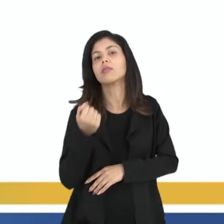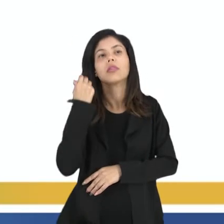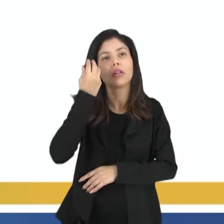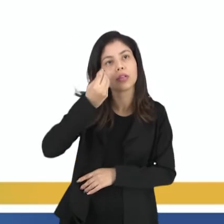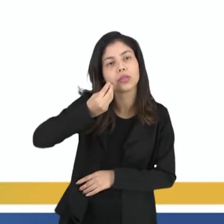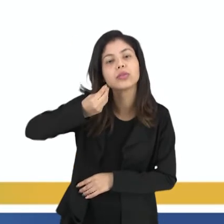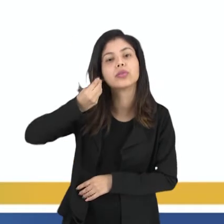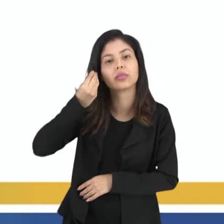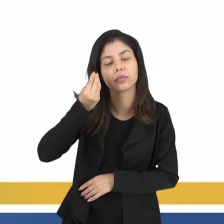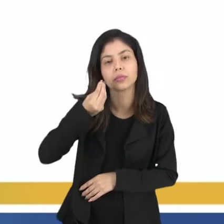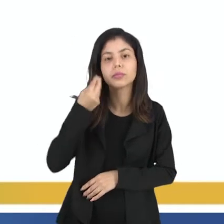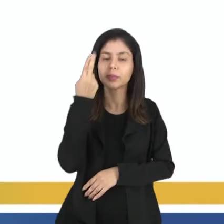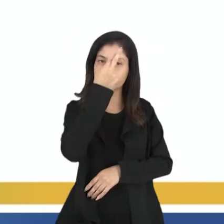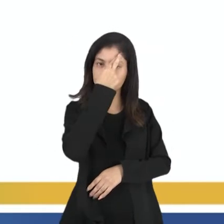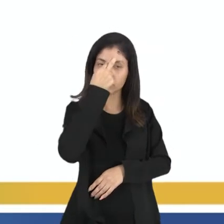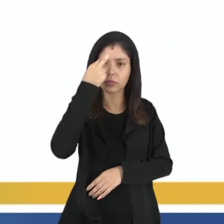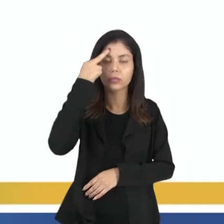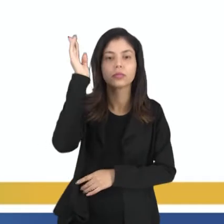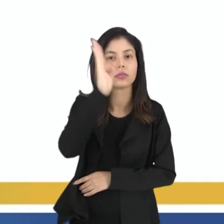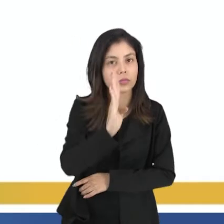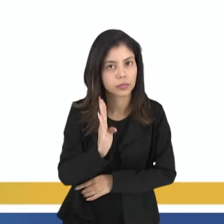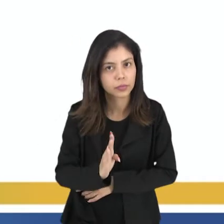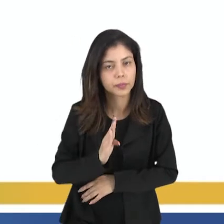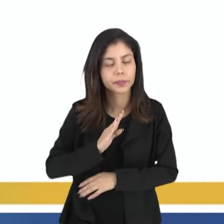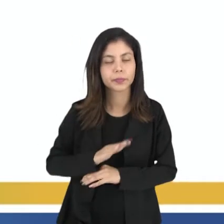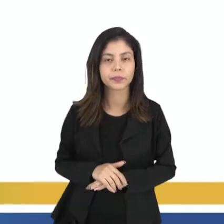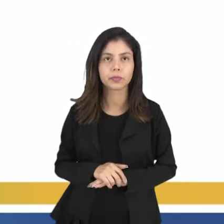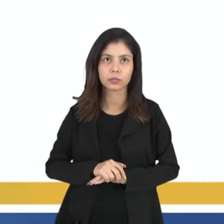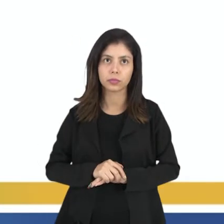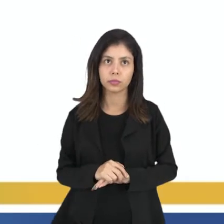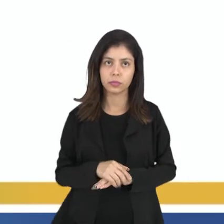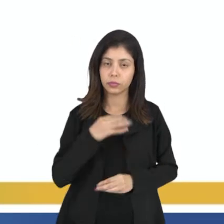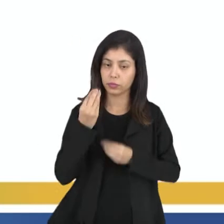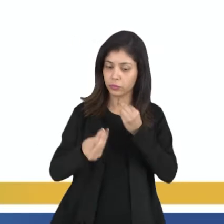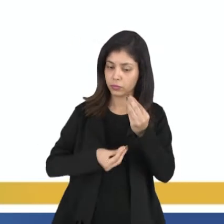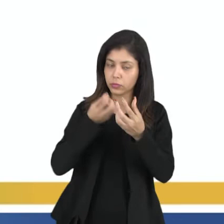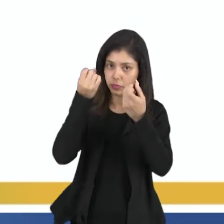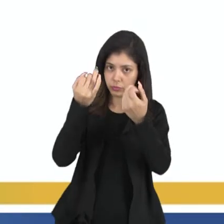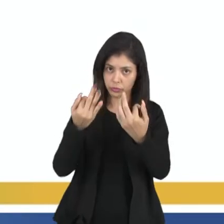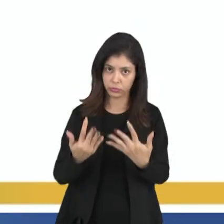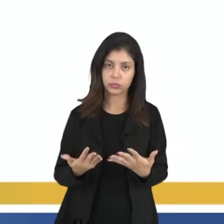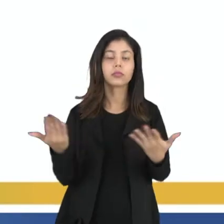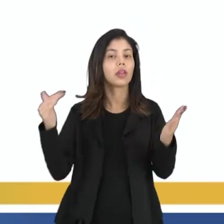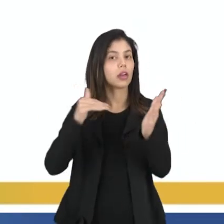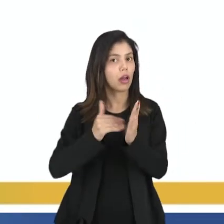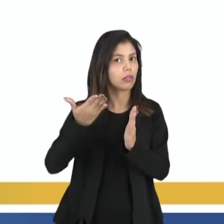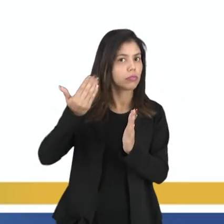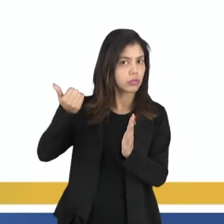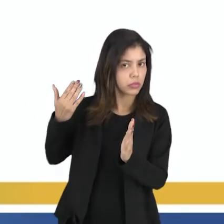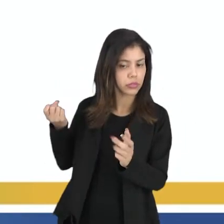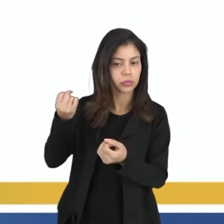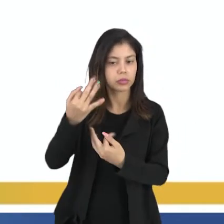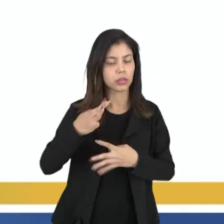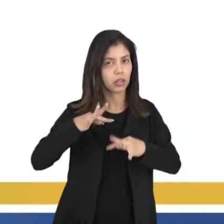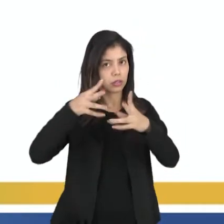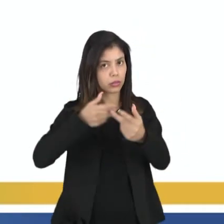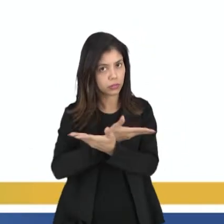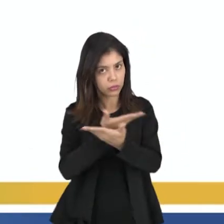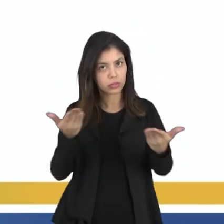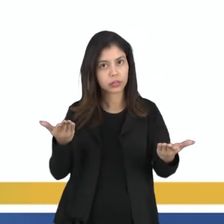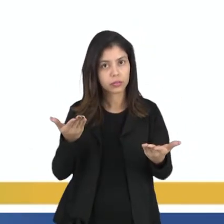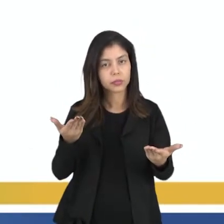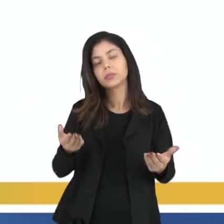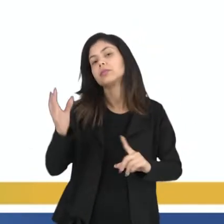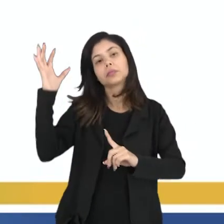valores africanos e a experiência histórica brasileira, como eu ponderava agora há pouco a todos